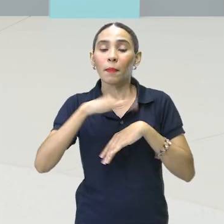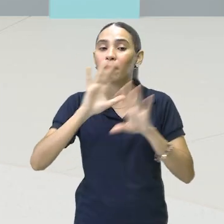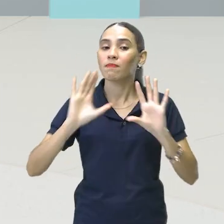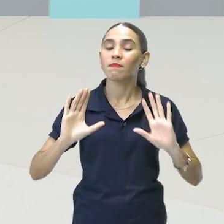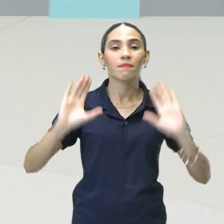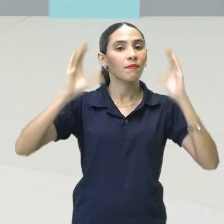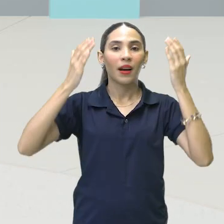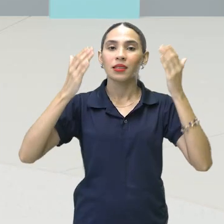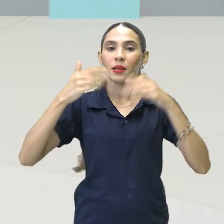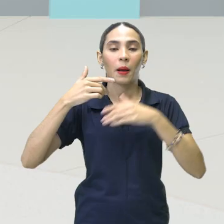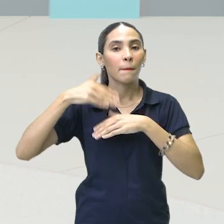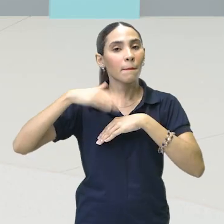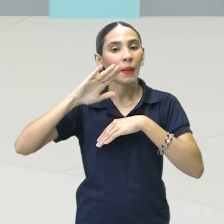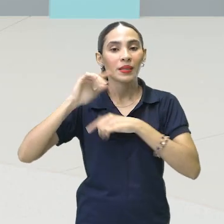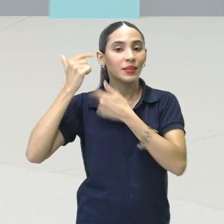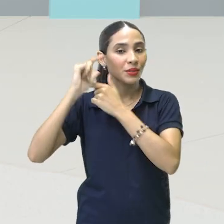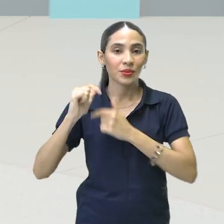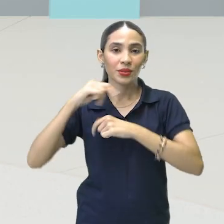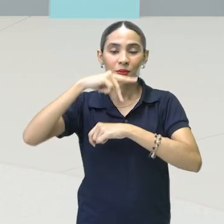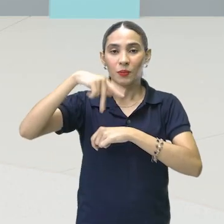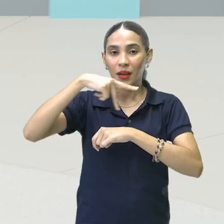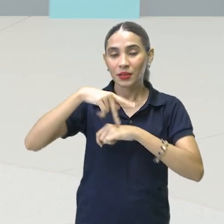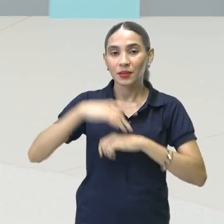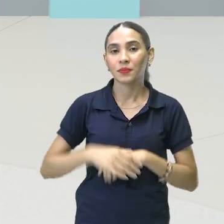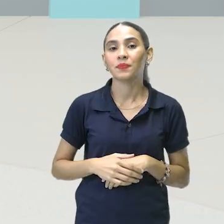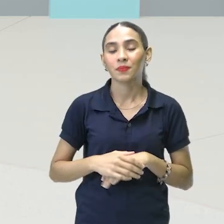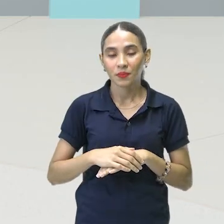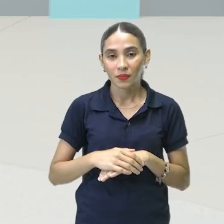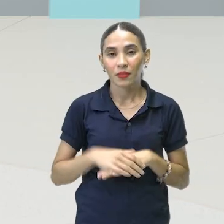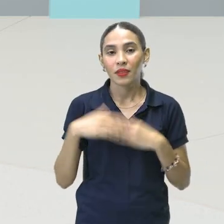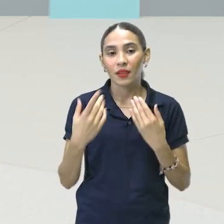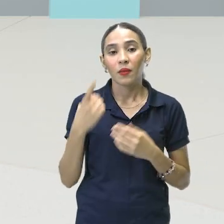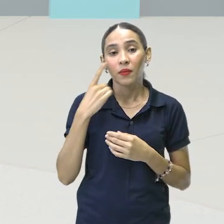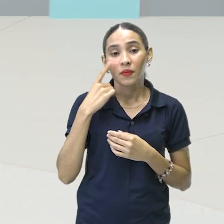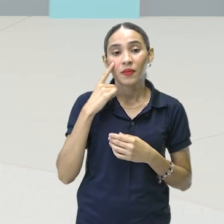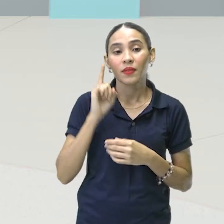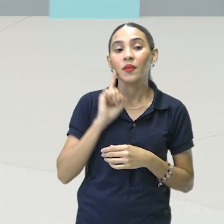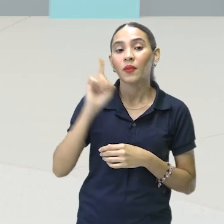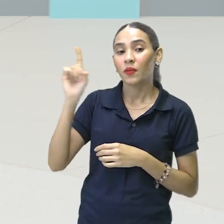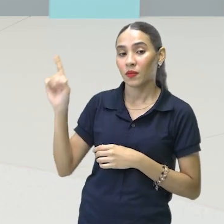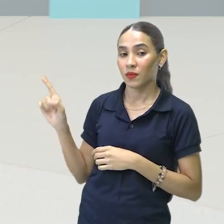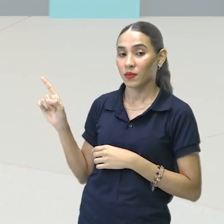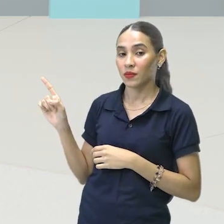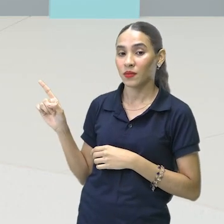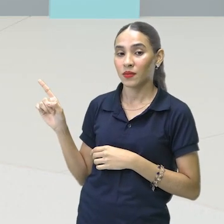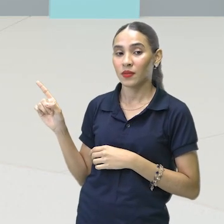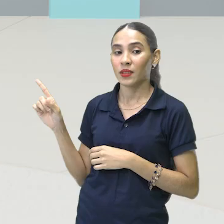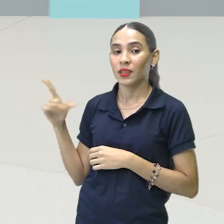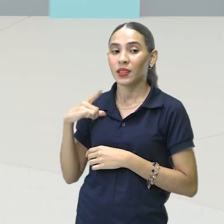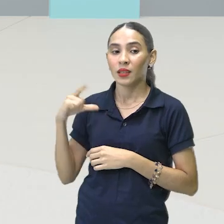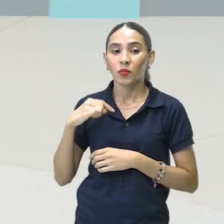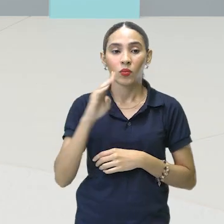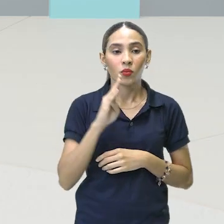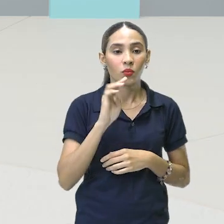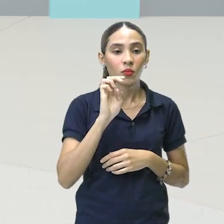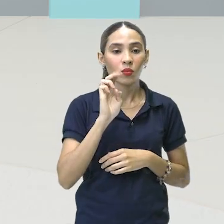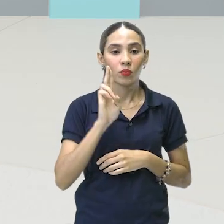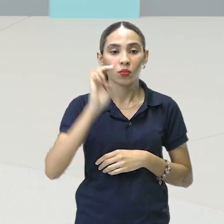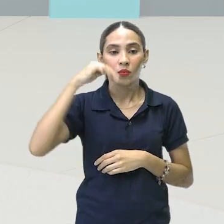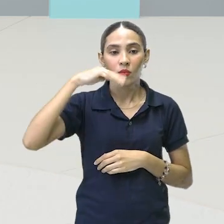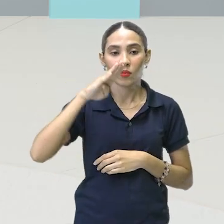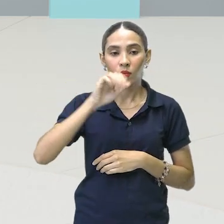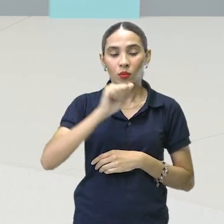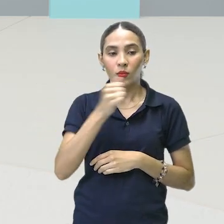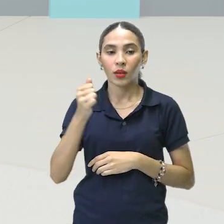das festas mais tradicionais do país. Vamos agora mostrar uma outra imagem. Aqui nós temos o Bumba Meu